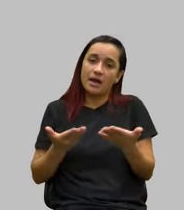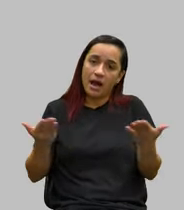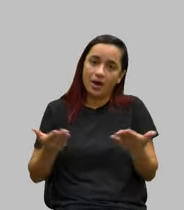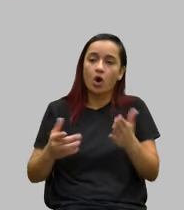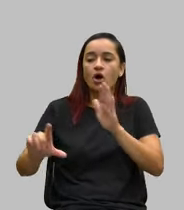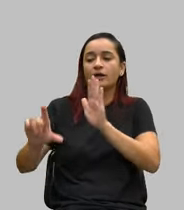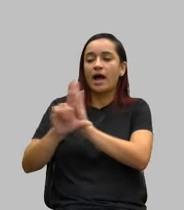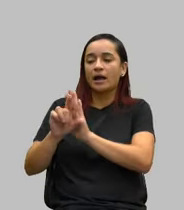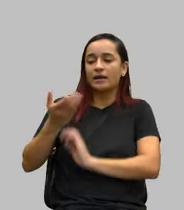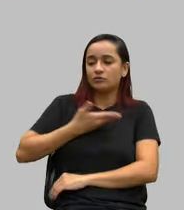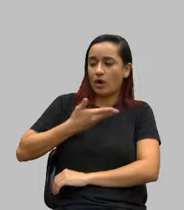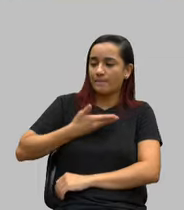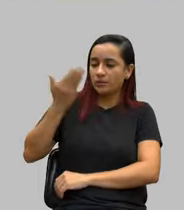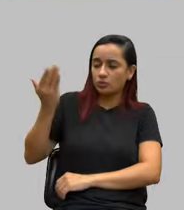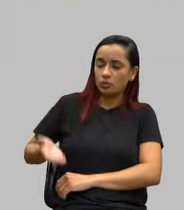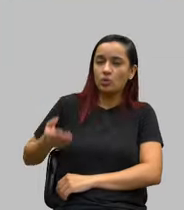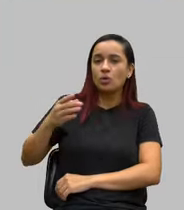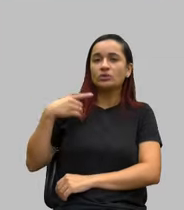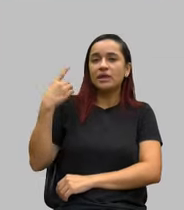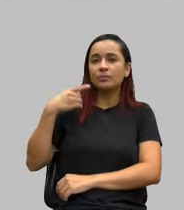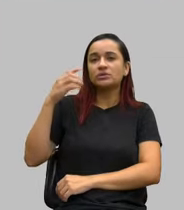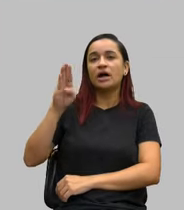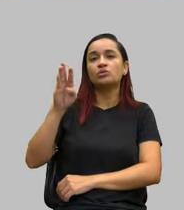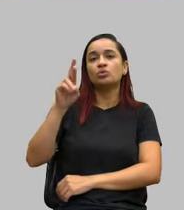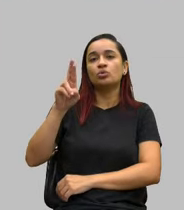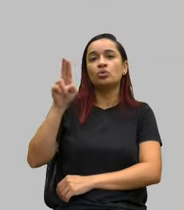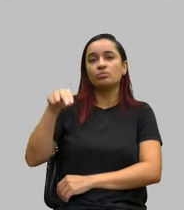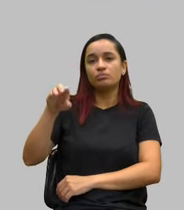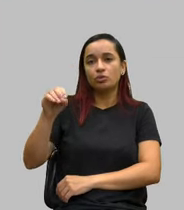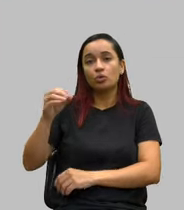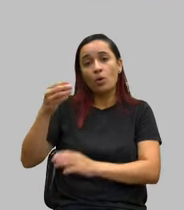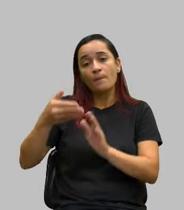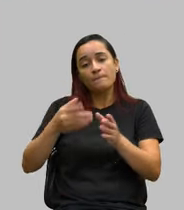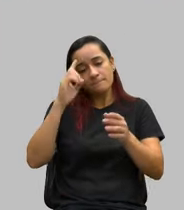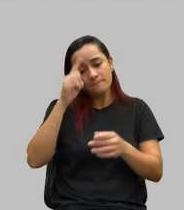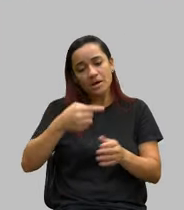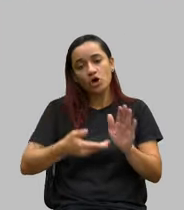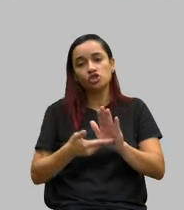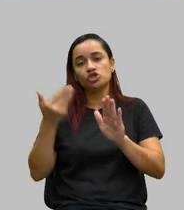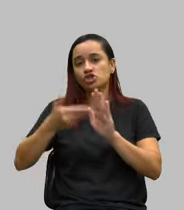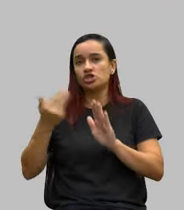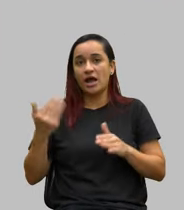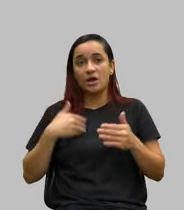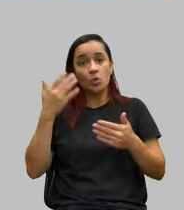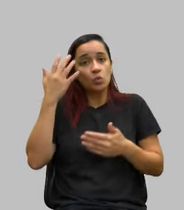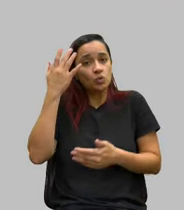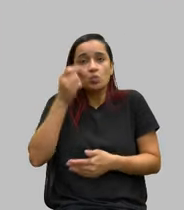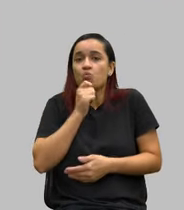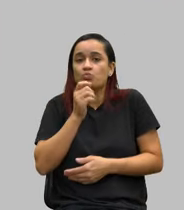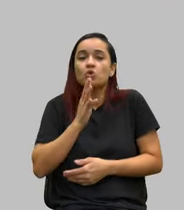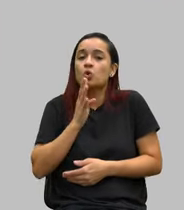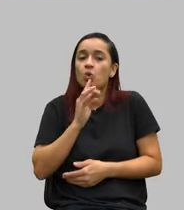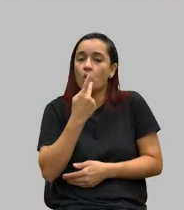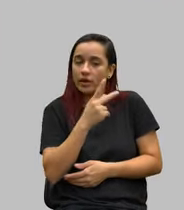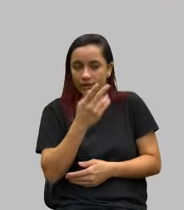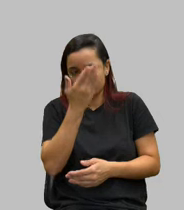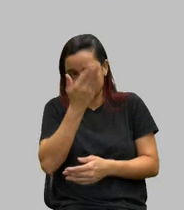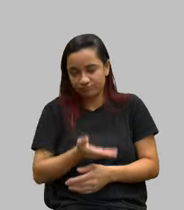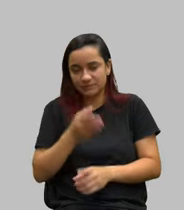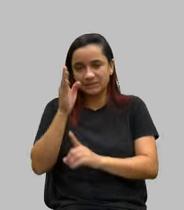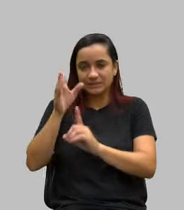colega Deputado Bruno engler que mandou retirar Porque eu conheço a linha do Senhor secretário né nós tivemos há pouco